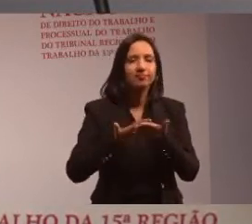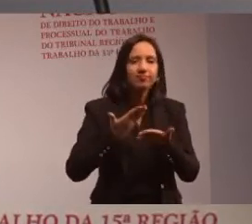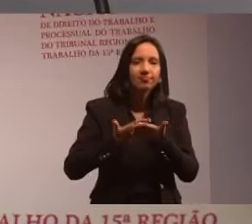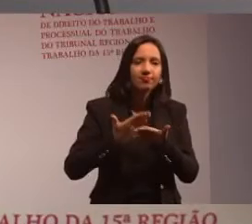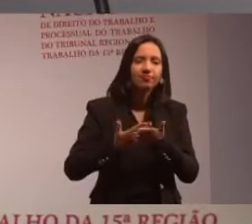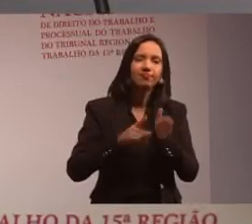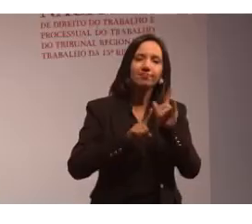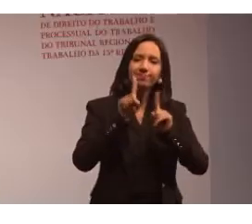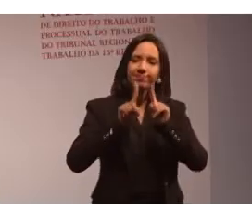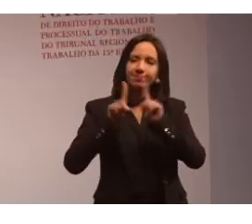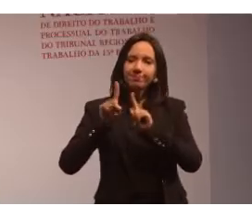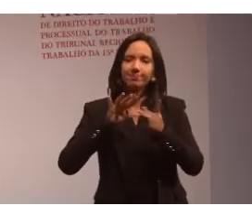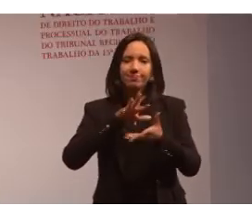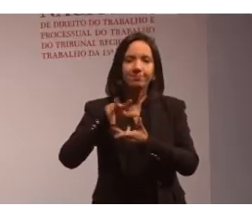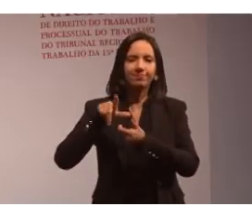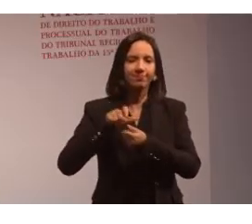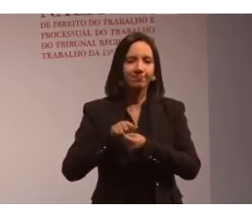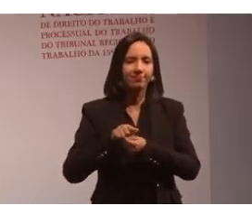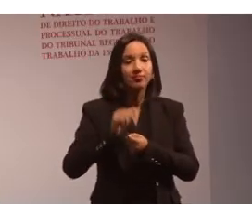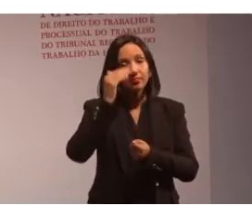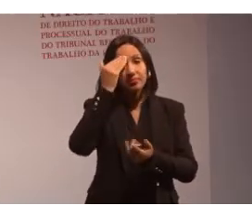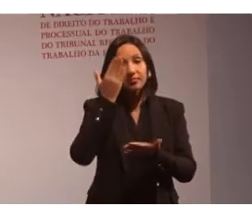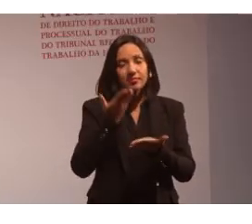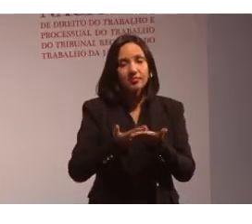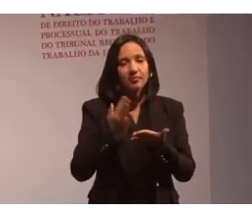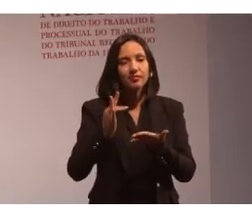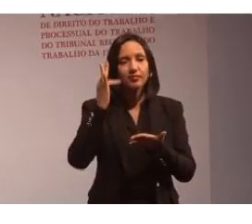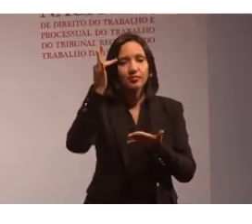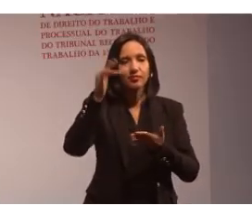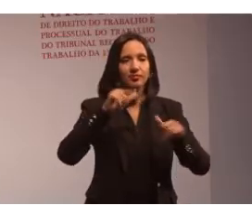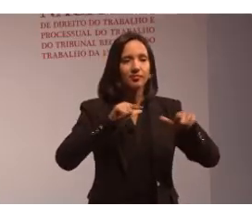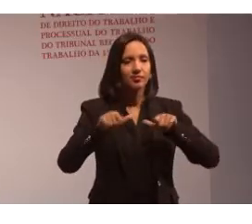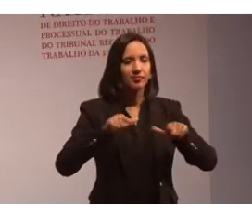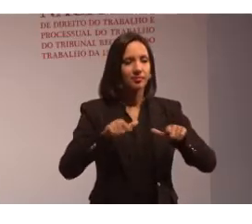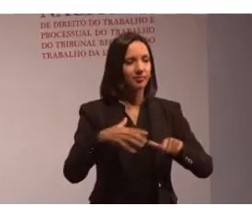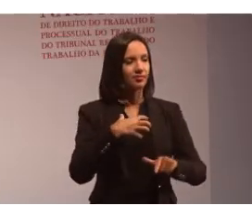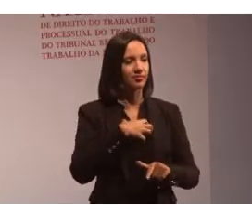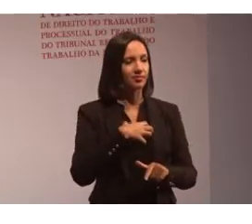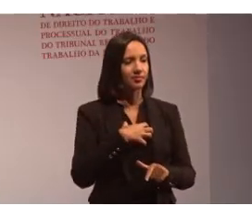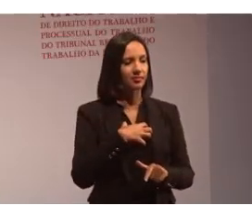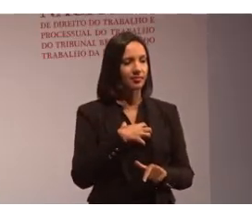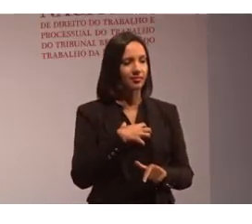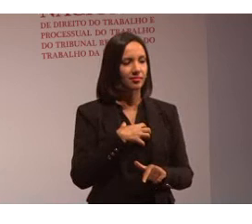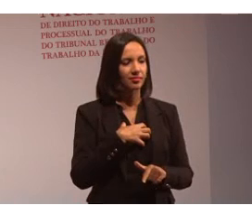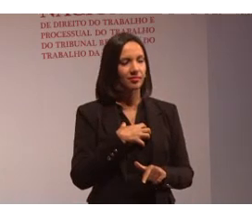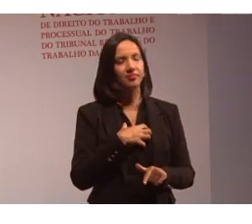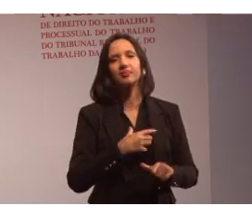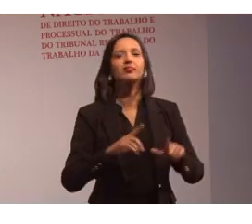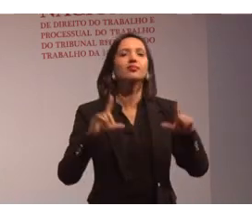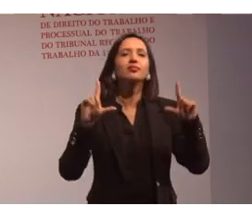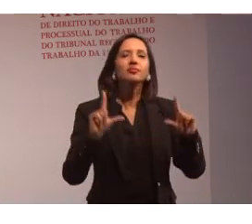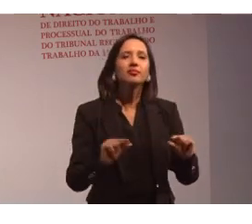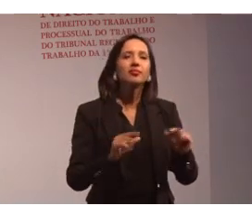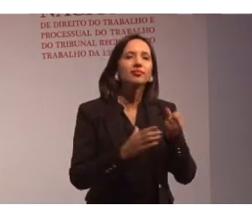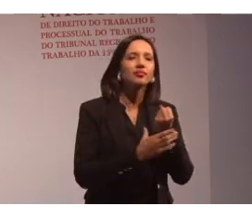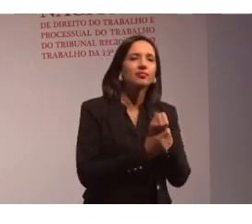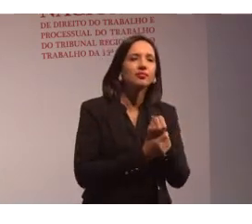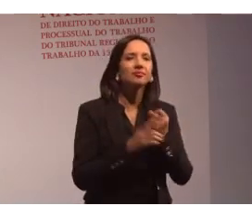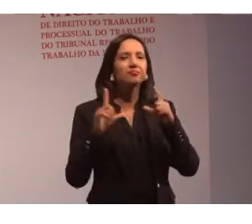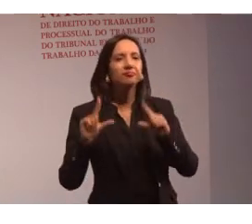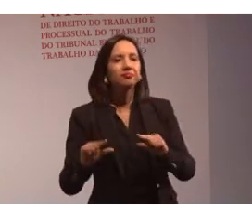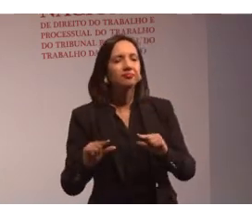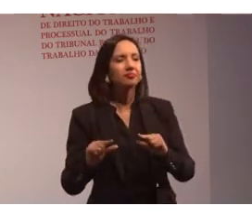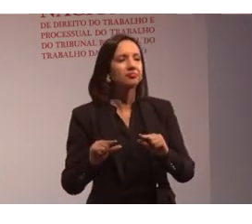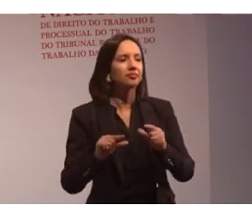dos dados mundiais, a gente acredita que o futuro do trabalho tende a ser com menor segurança, menor liberdade,